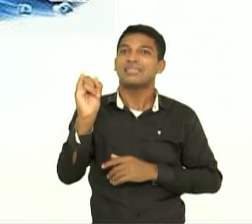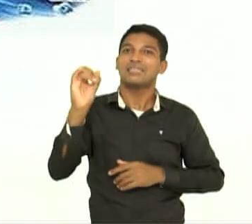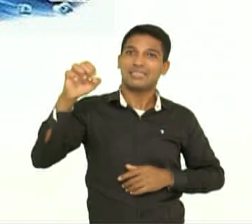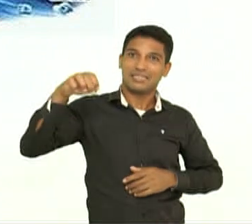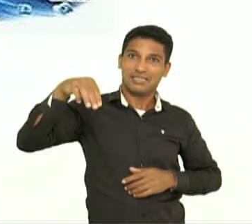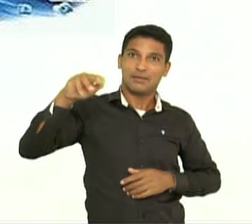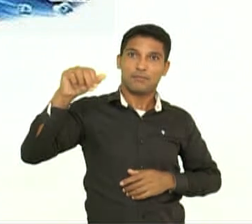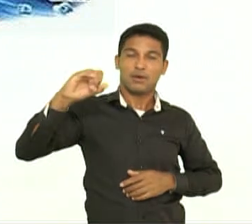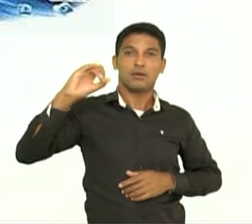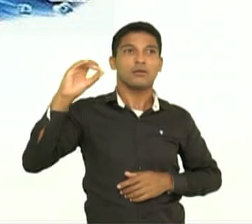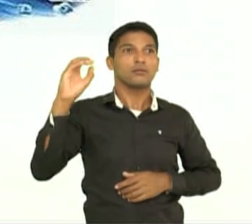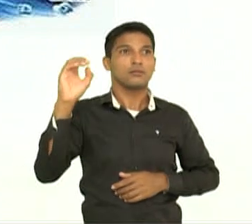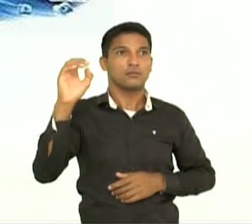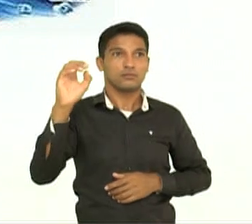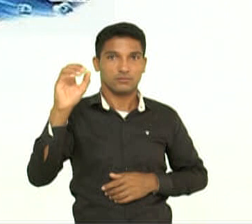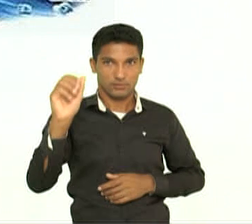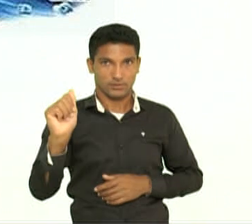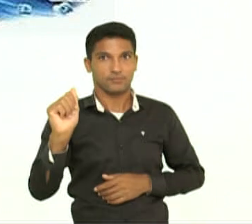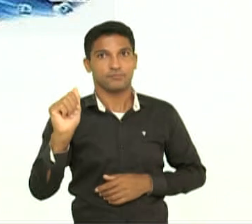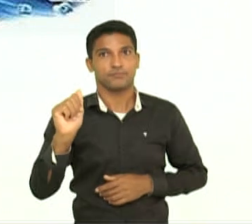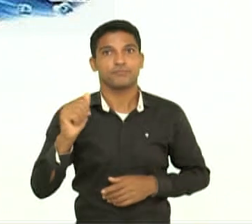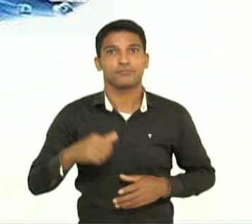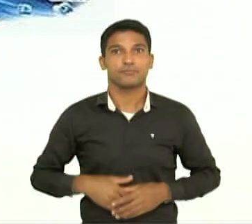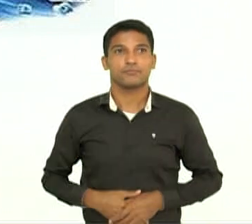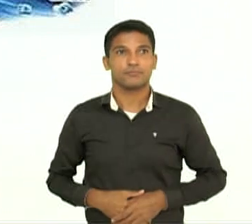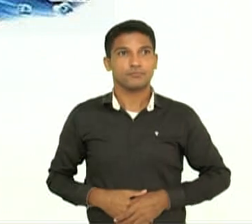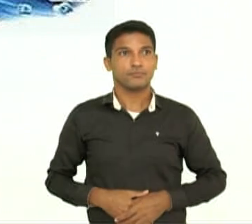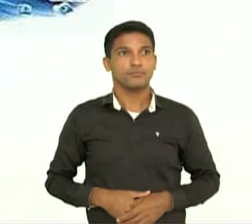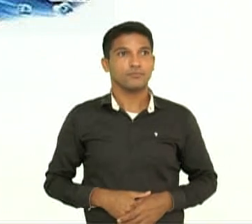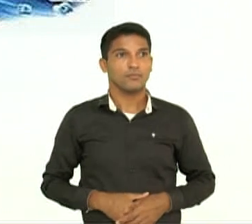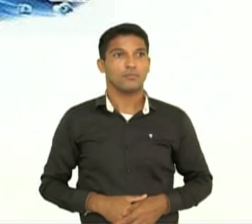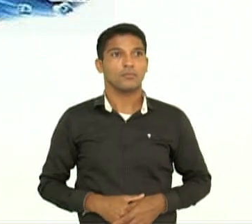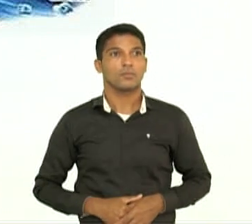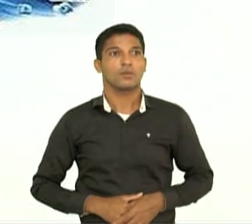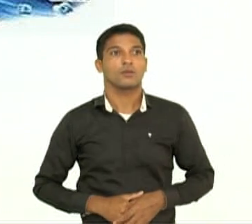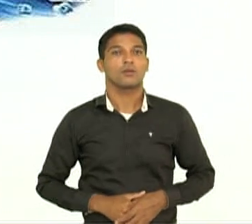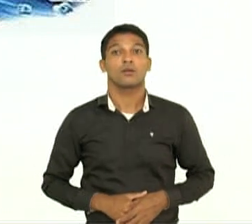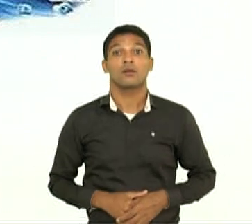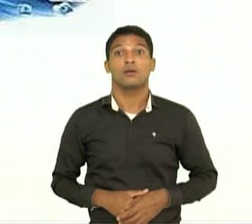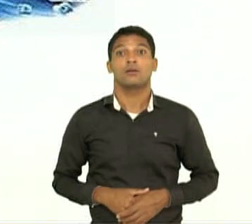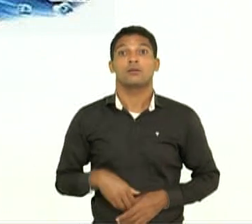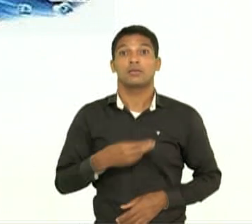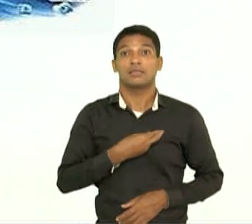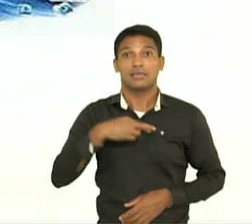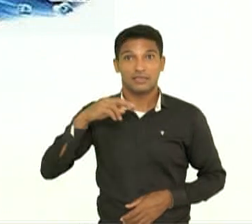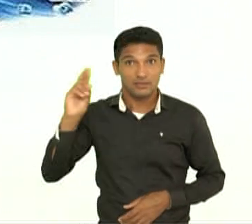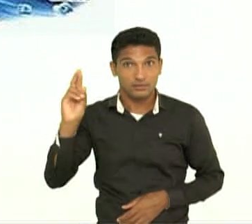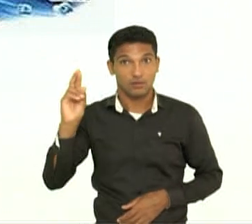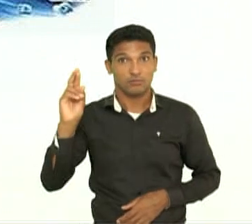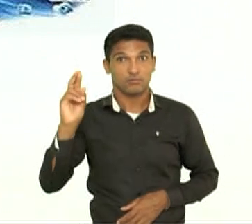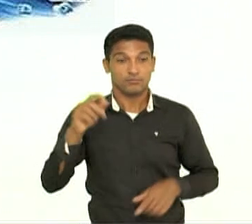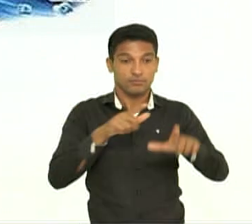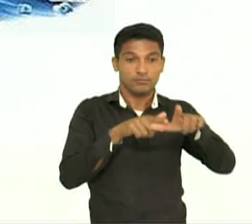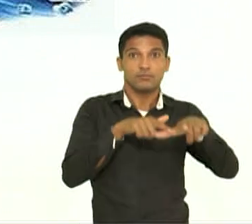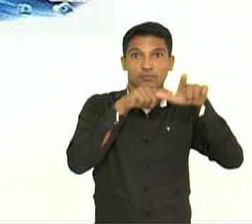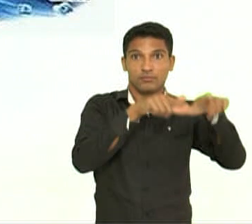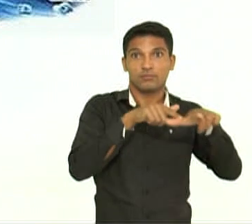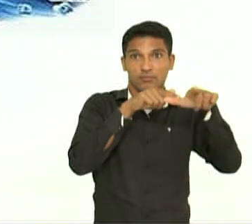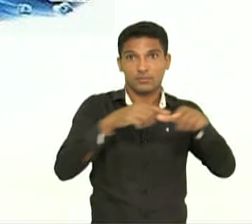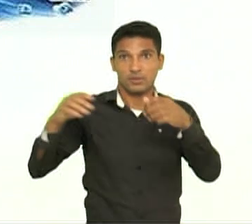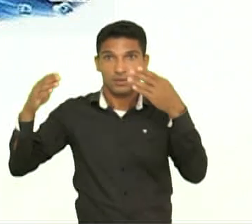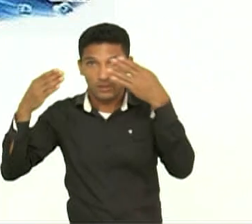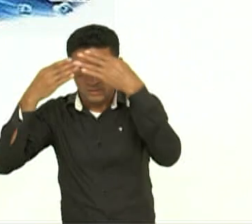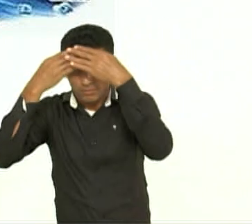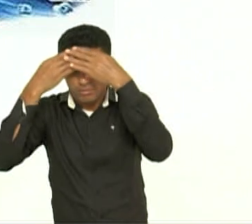seja, é mais uma religião mesmo de matriz africana. No sincretismo religioso entre essas religiões e o catolicismo,